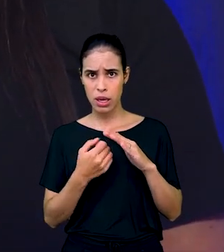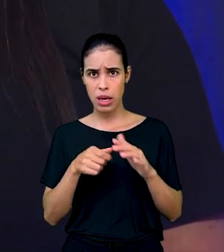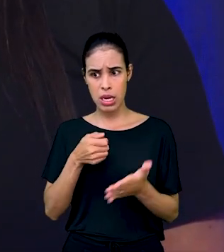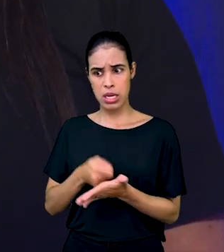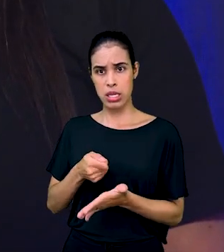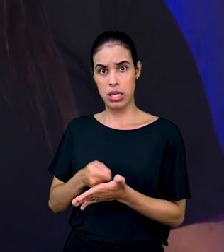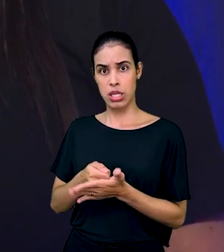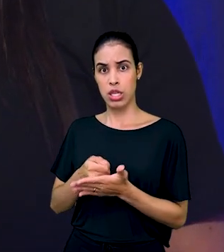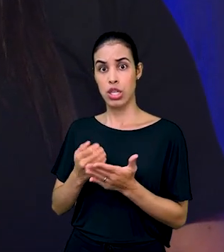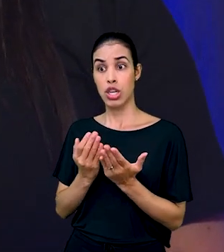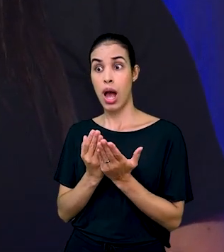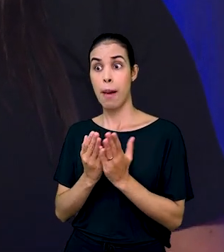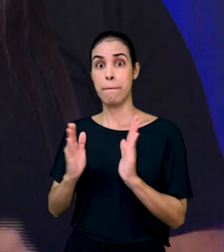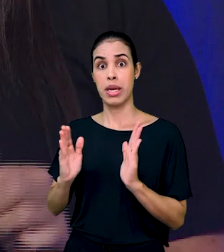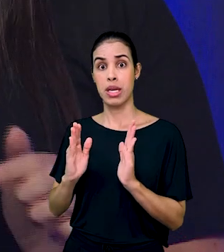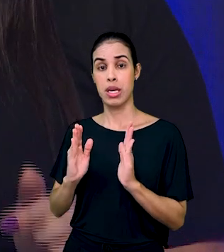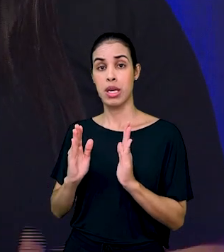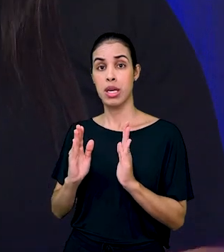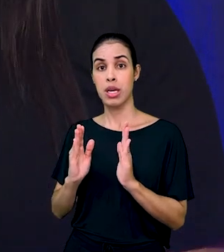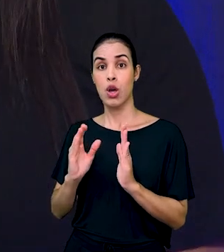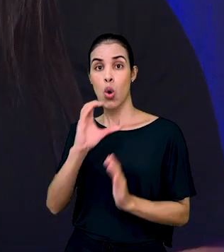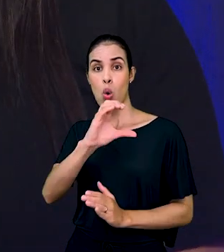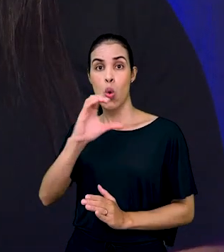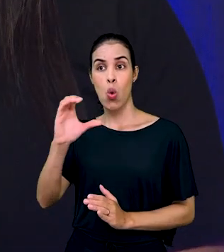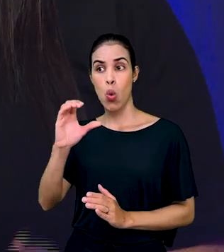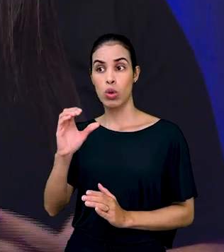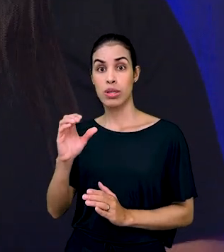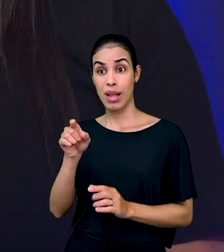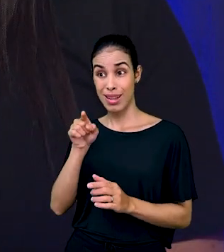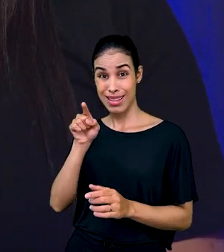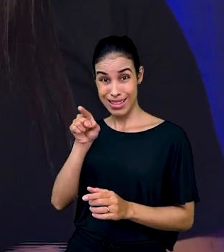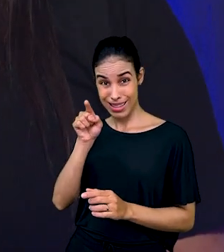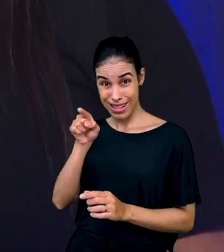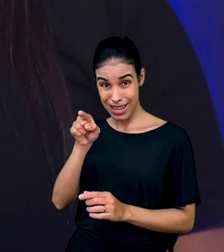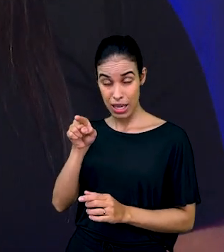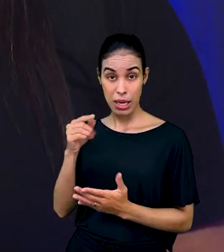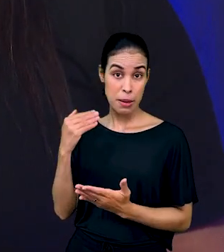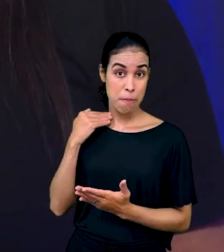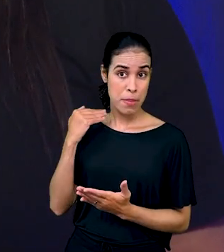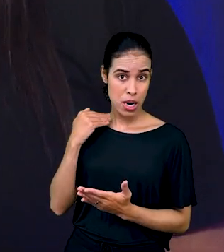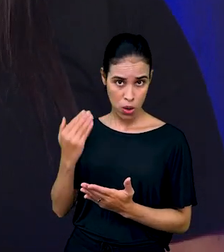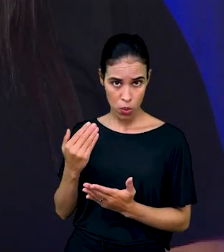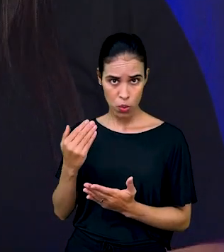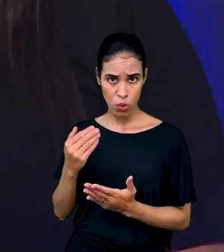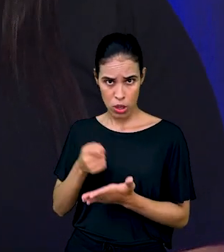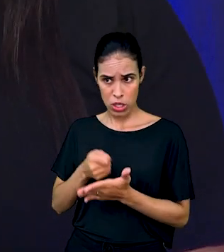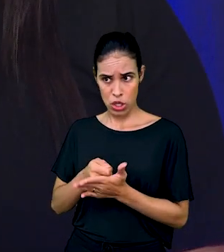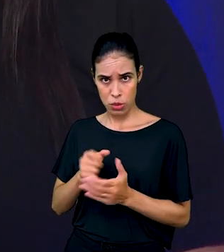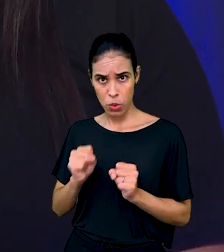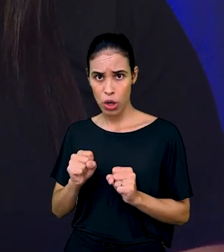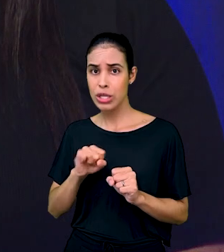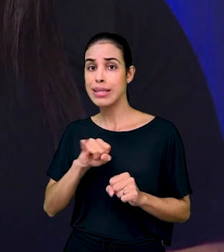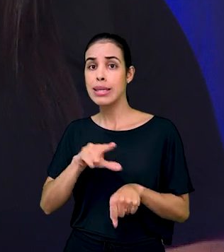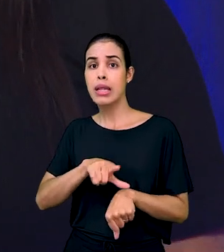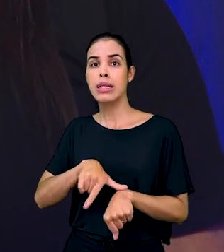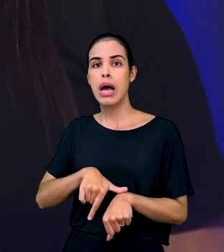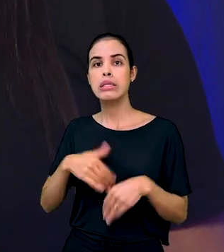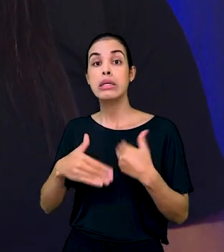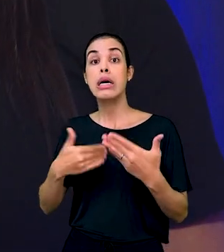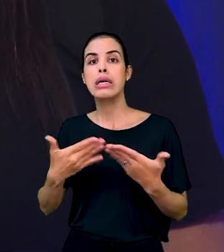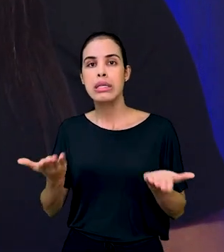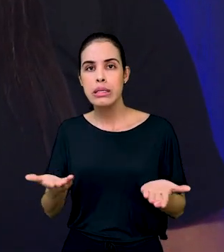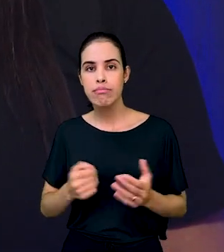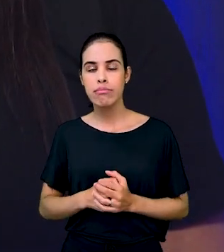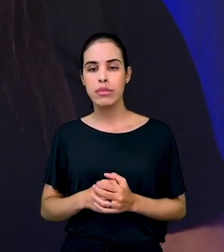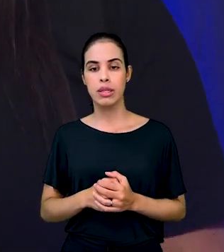exigir a abertura de conta em determinado banco para recebimento do salário e o que fazer em caso de erro ou atraso no pagamento.